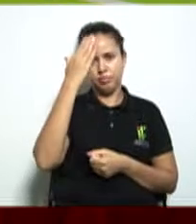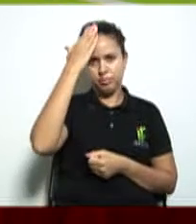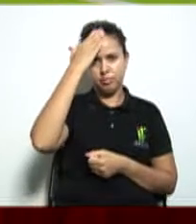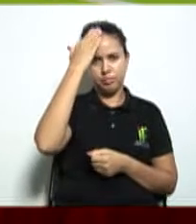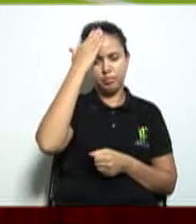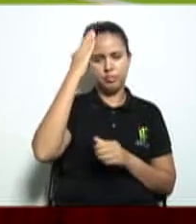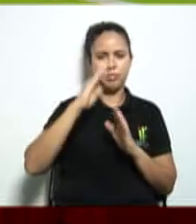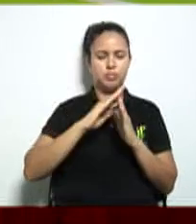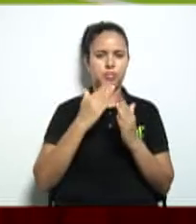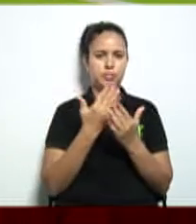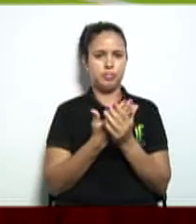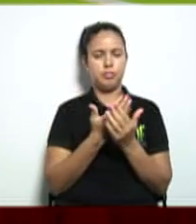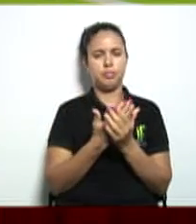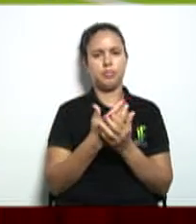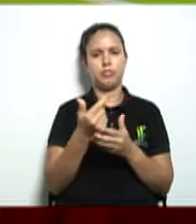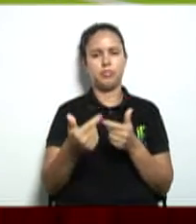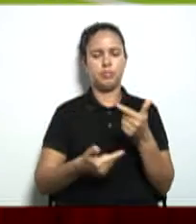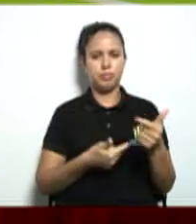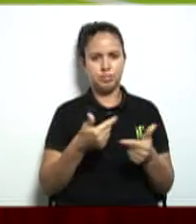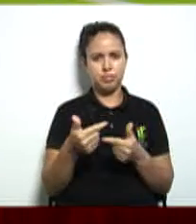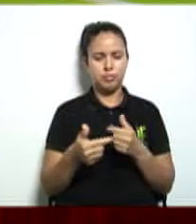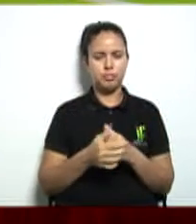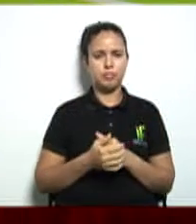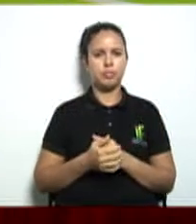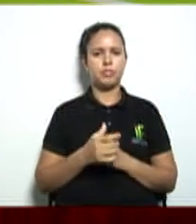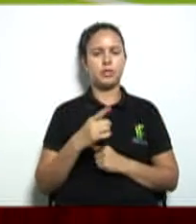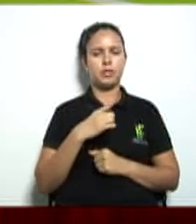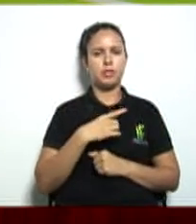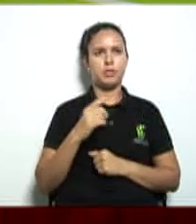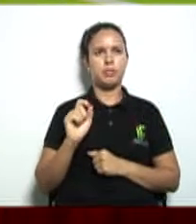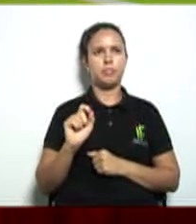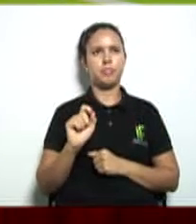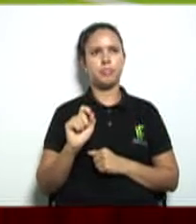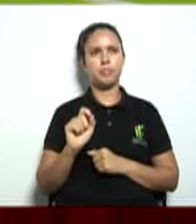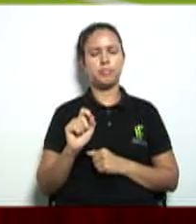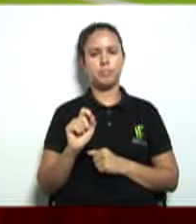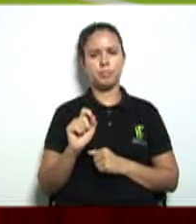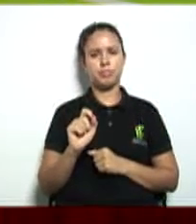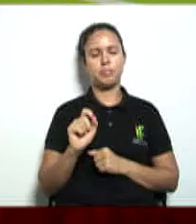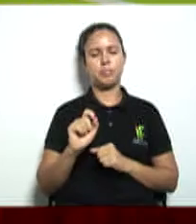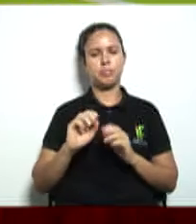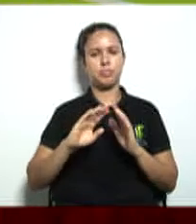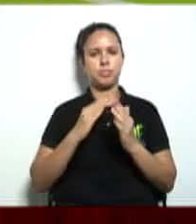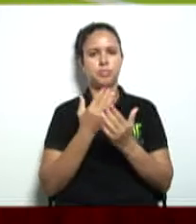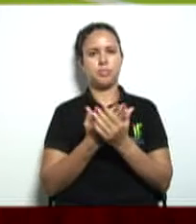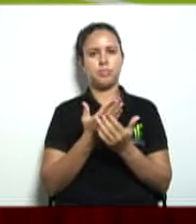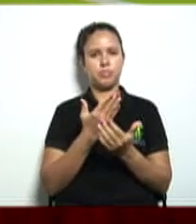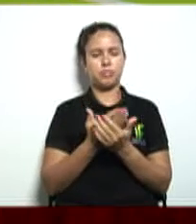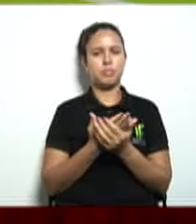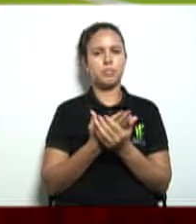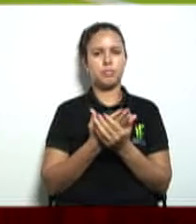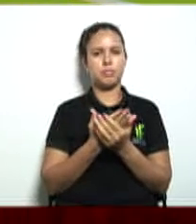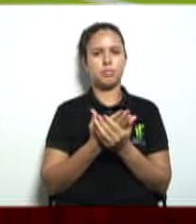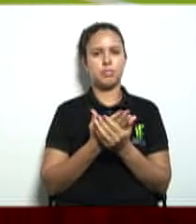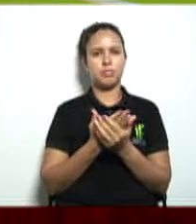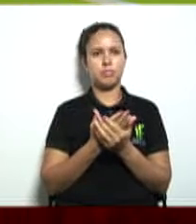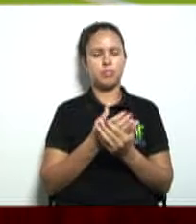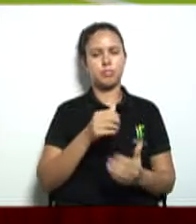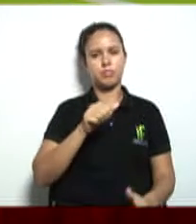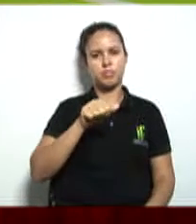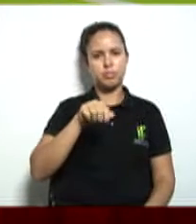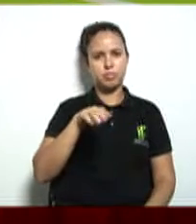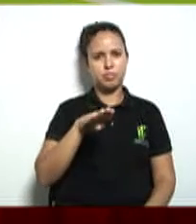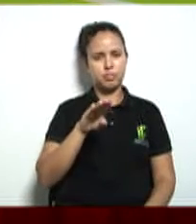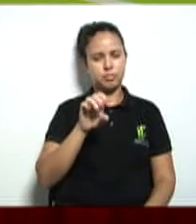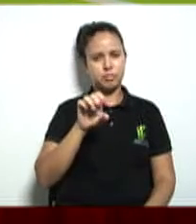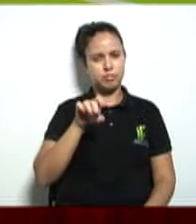ela trabalha, né? Temos também os alunos da escola Cassimiro de Abreu, lá de Nova Mamoré, e foi a professora